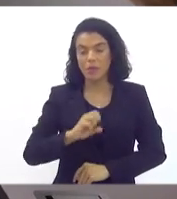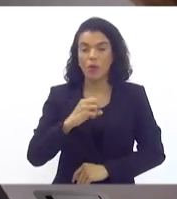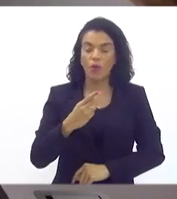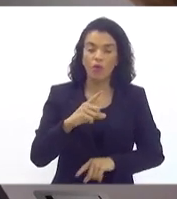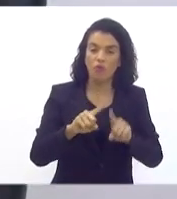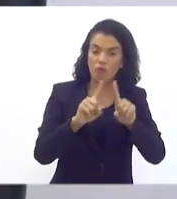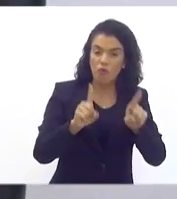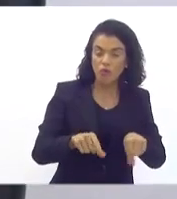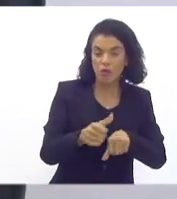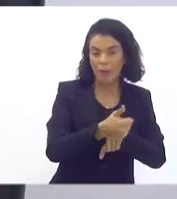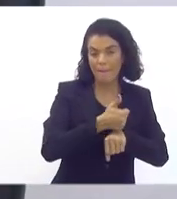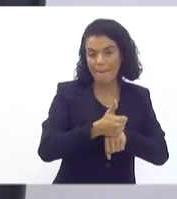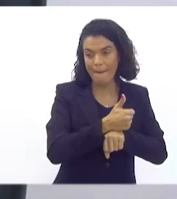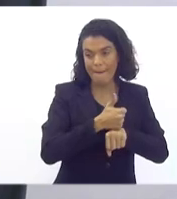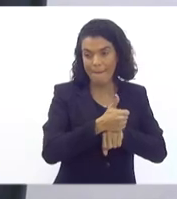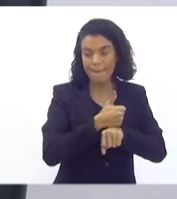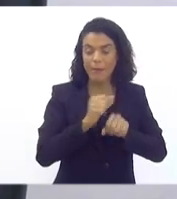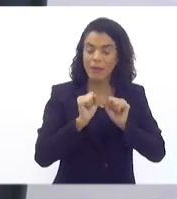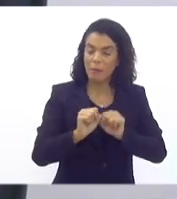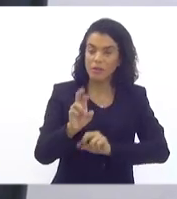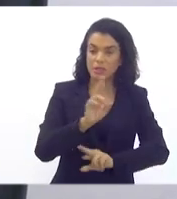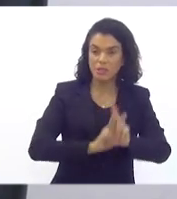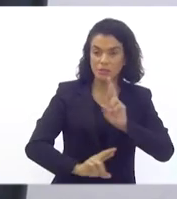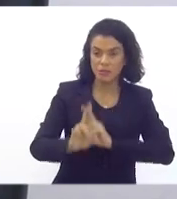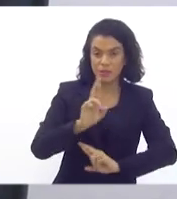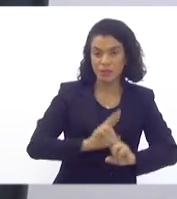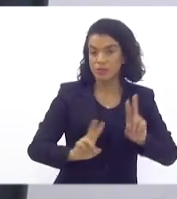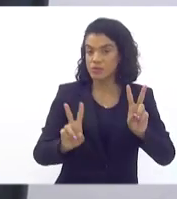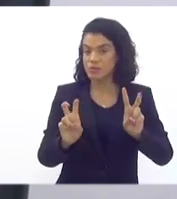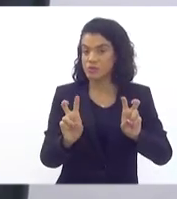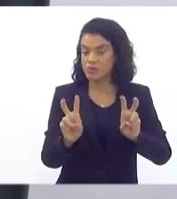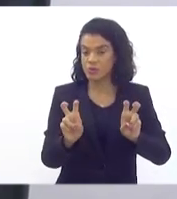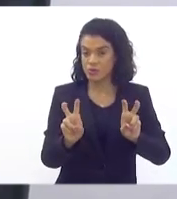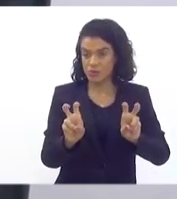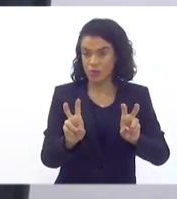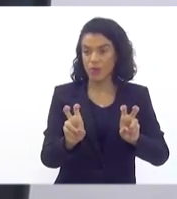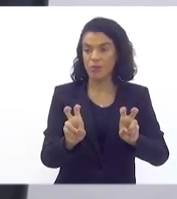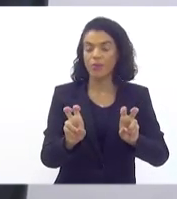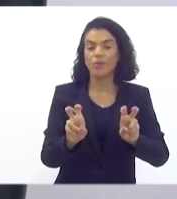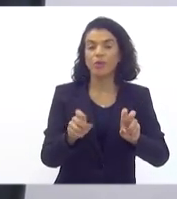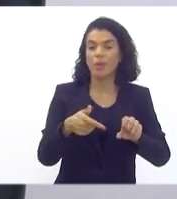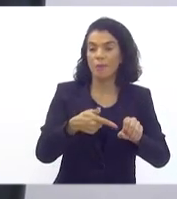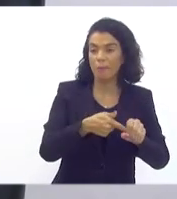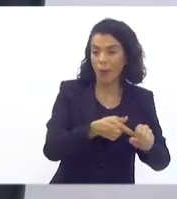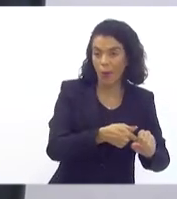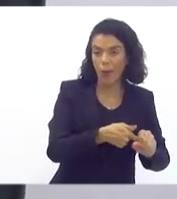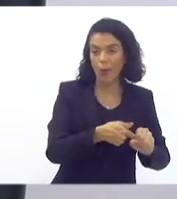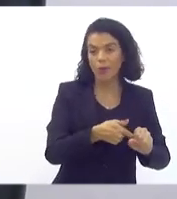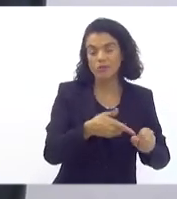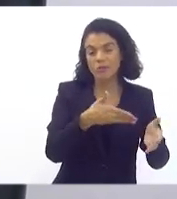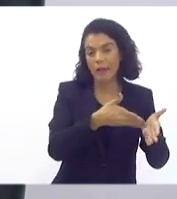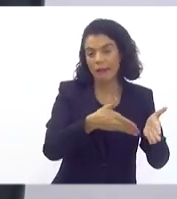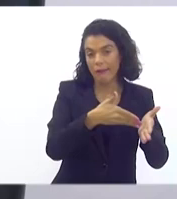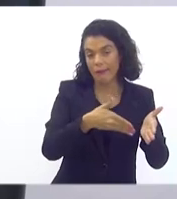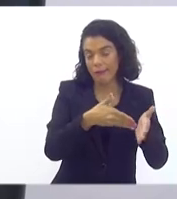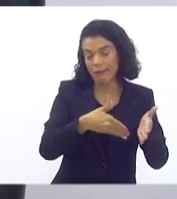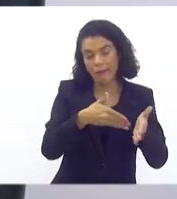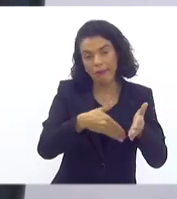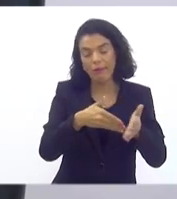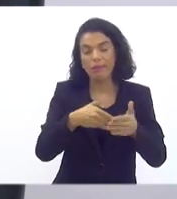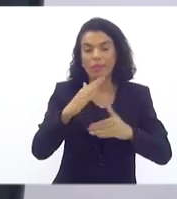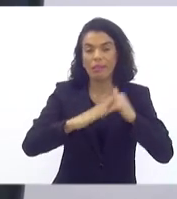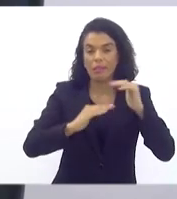que possa dar aqui as respostas necessárias sobretudo essa questão que muitos posse recebem de inviabilidade técnica o que que dá